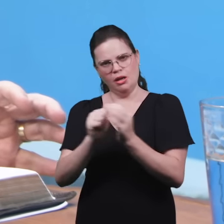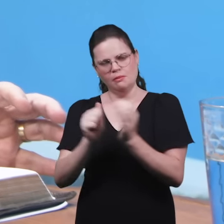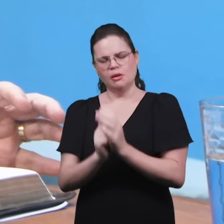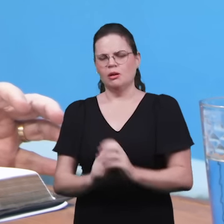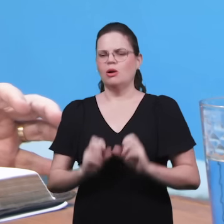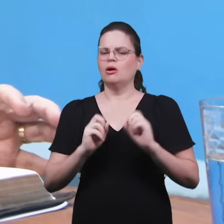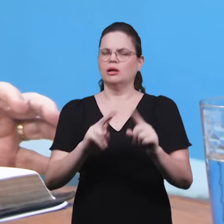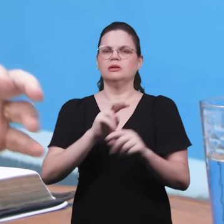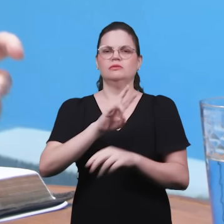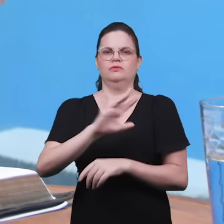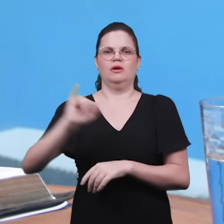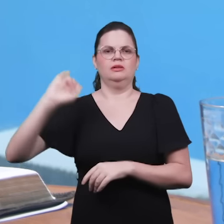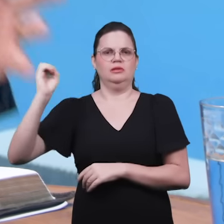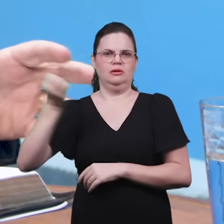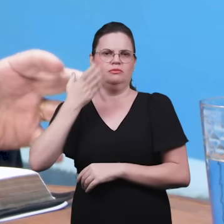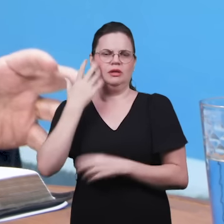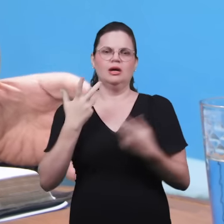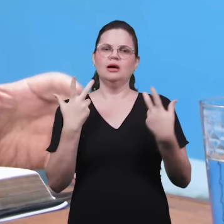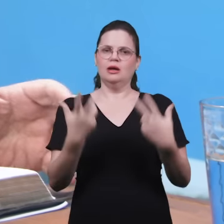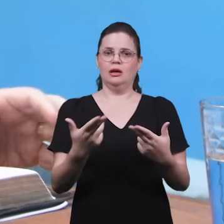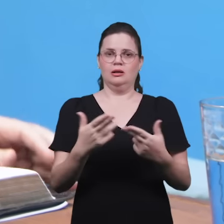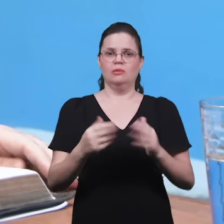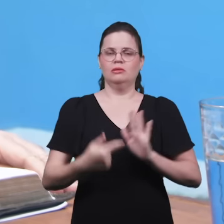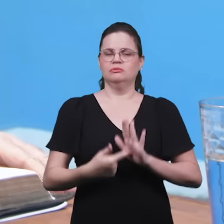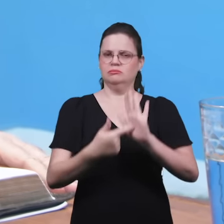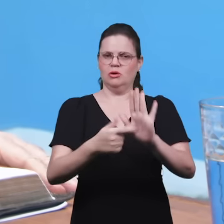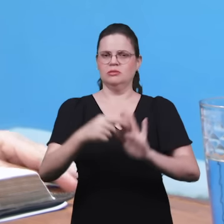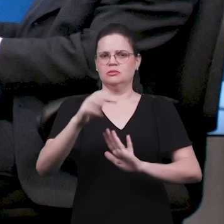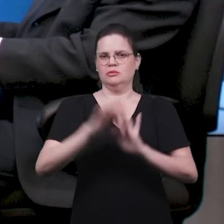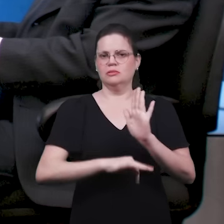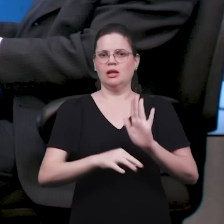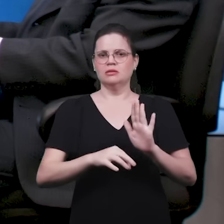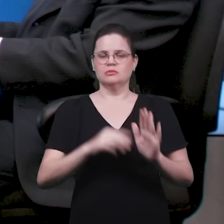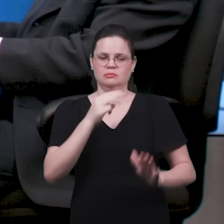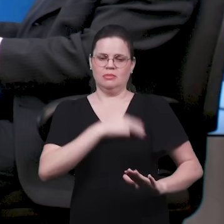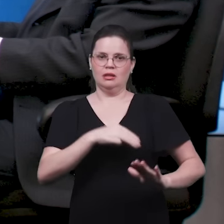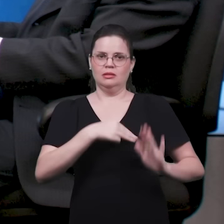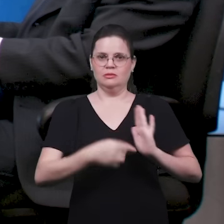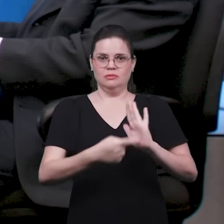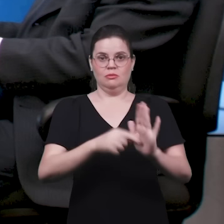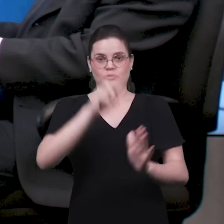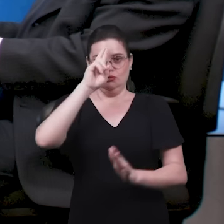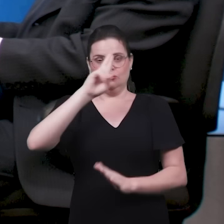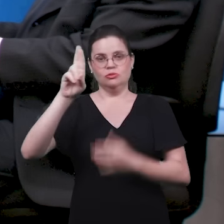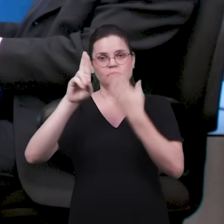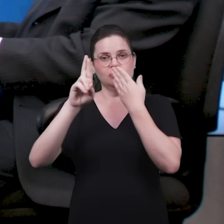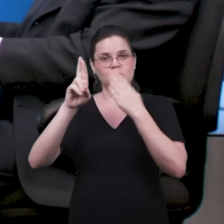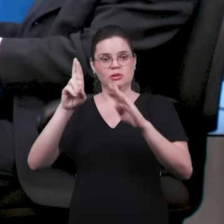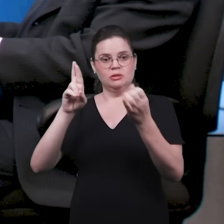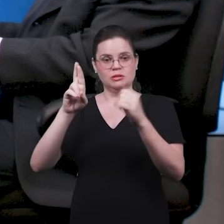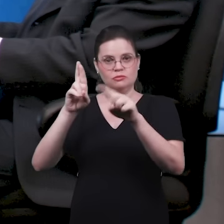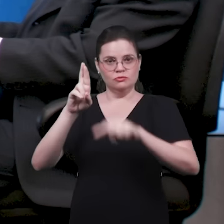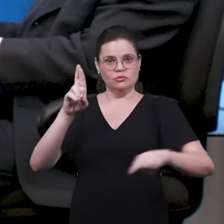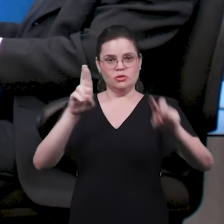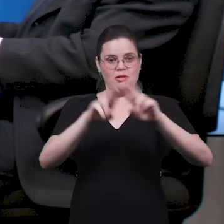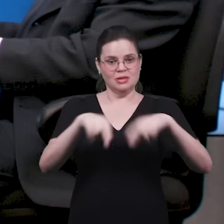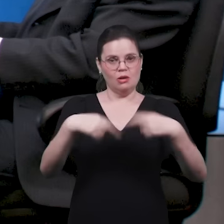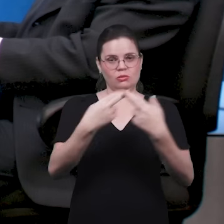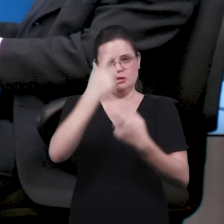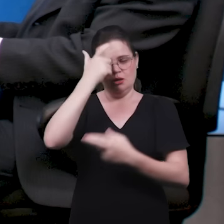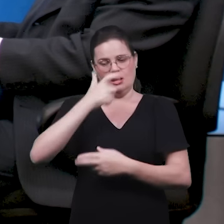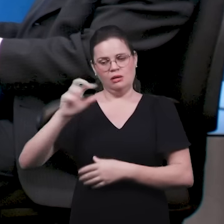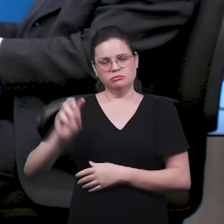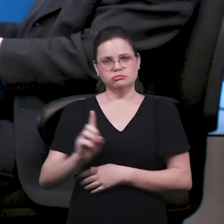em Mateus capítulo 18 aqui. Eu estarei no meio deles. Isso é importante também, porque a questão